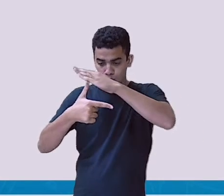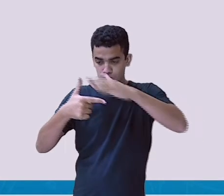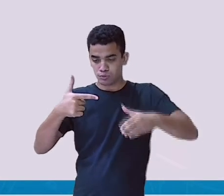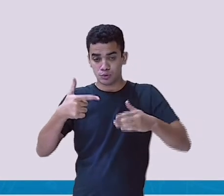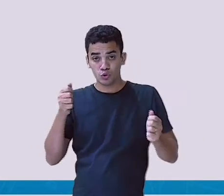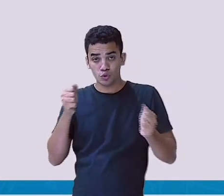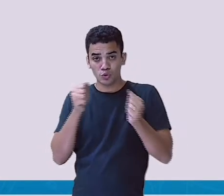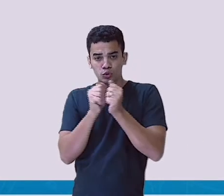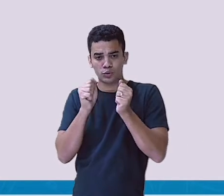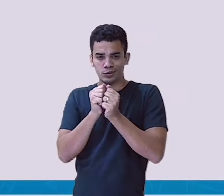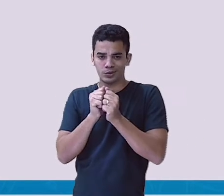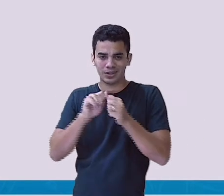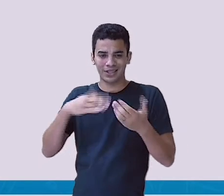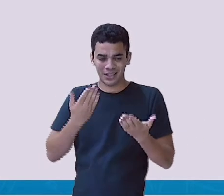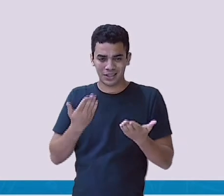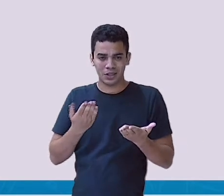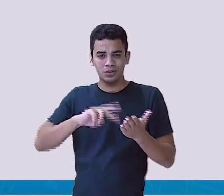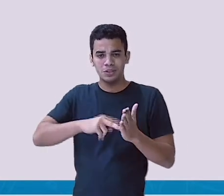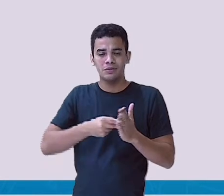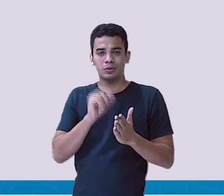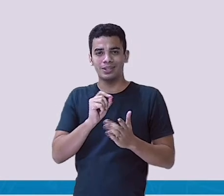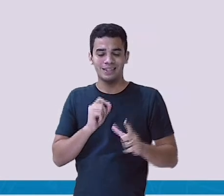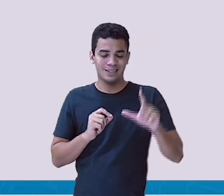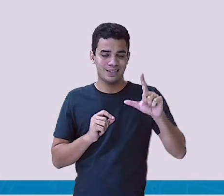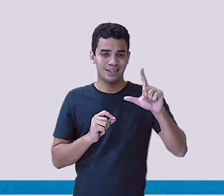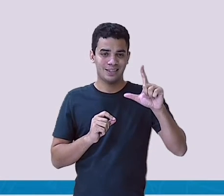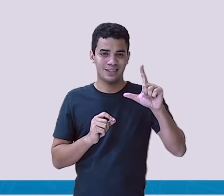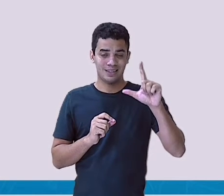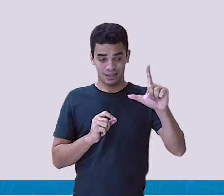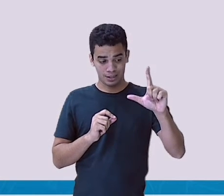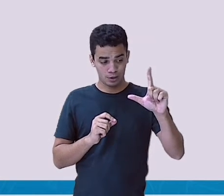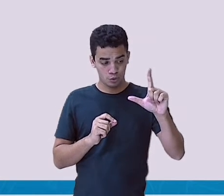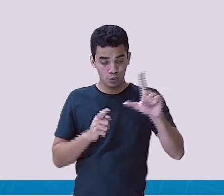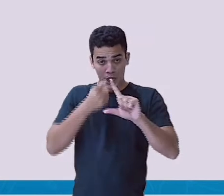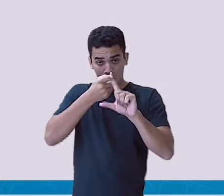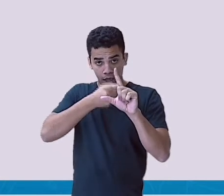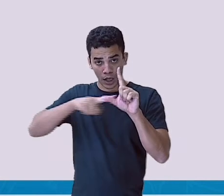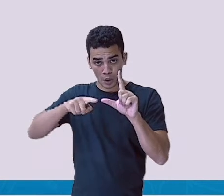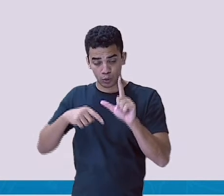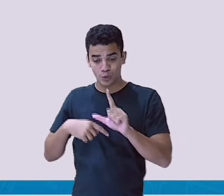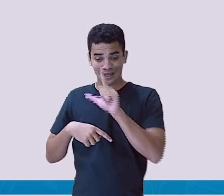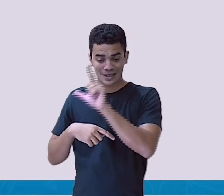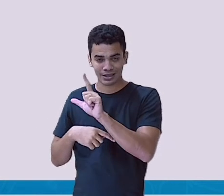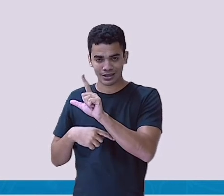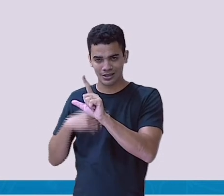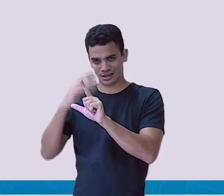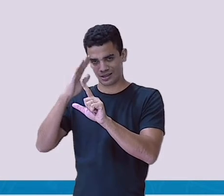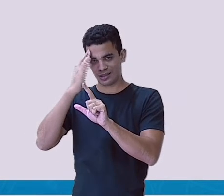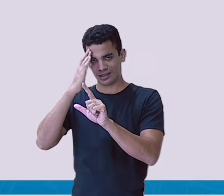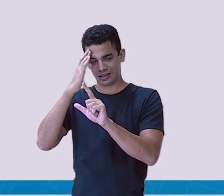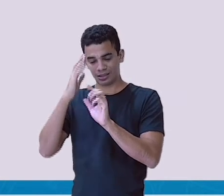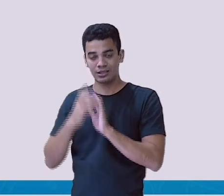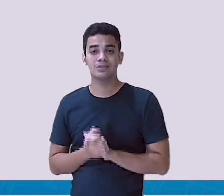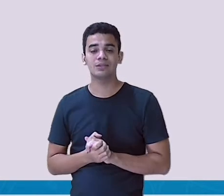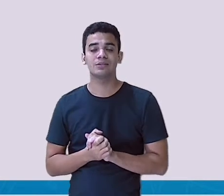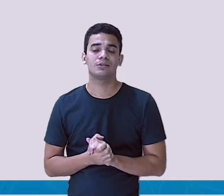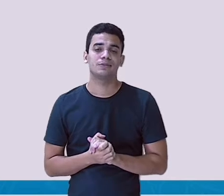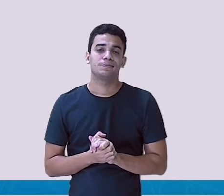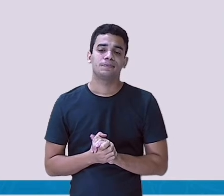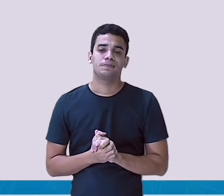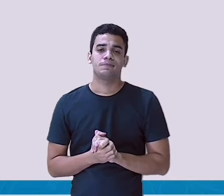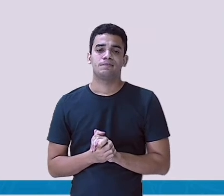tenho lado, ângulo, lado. O caso de congruência é lado, ângulo, lado.